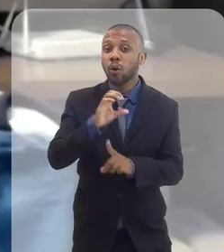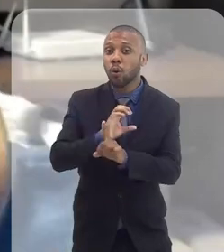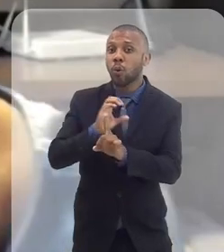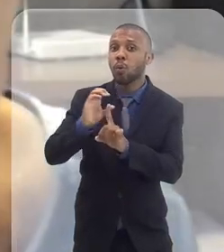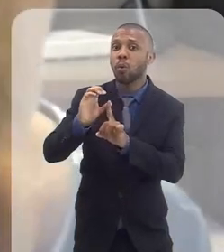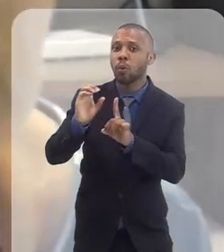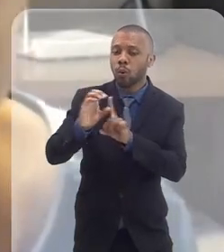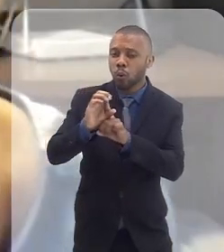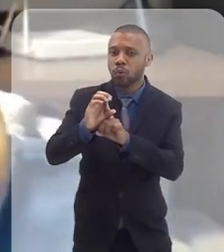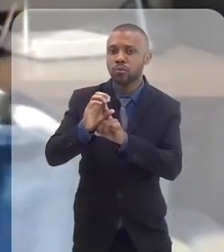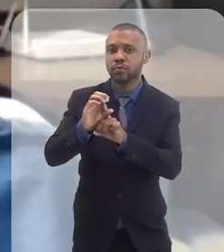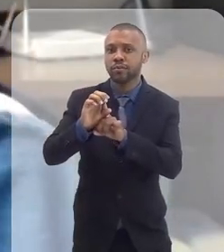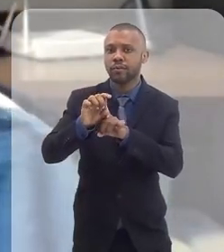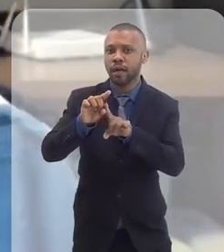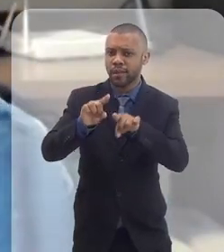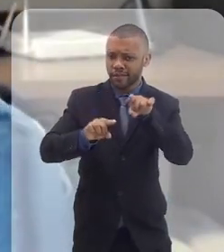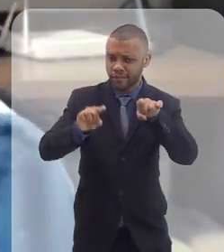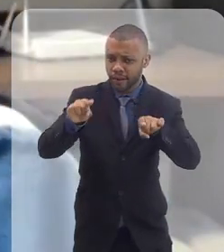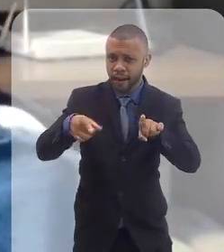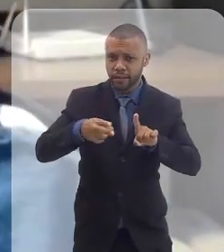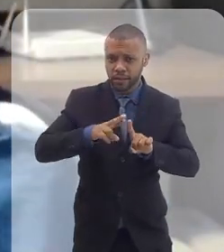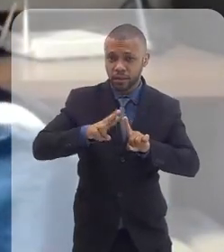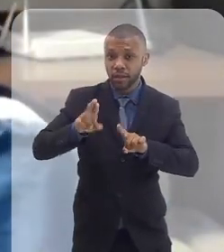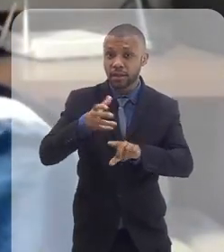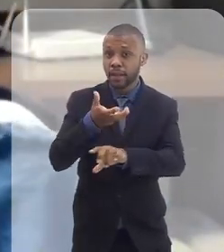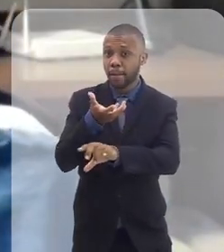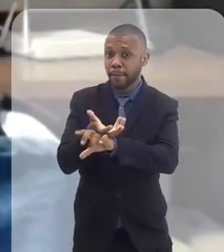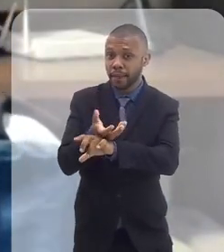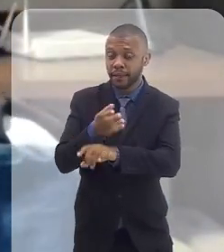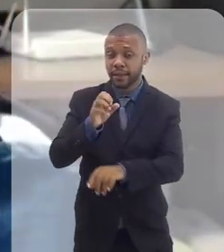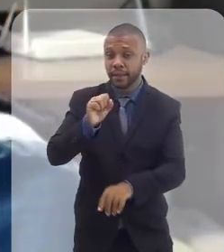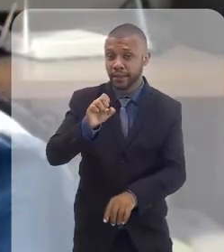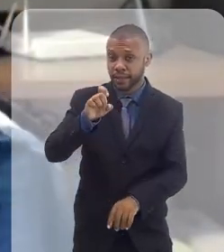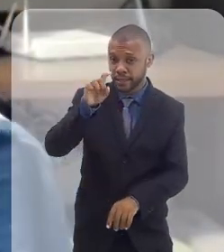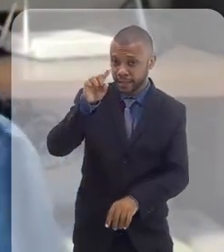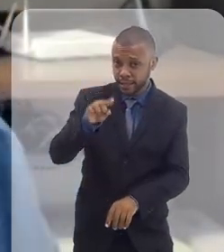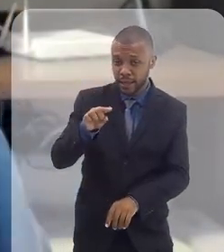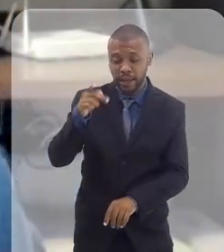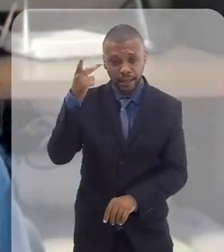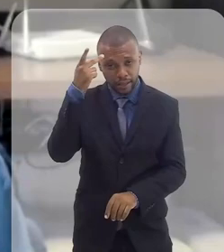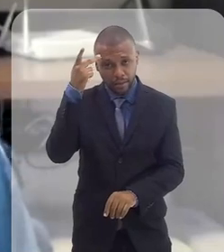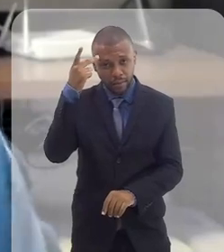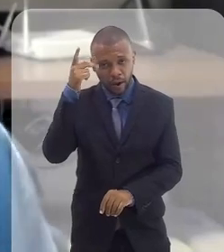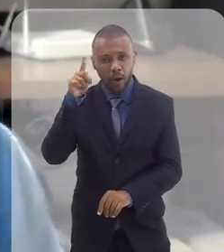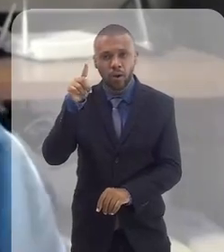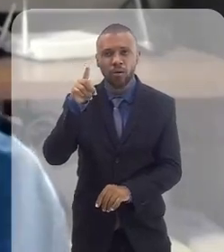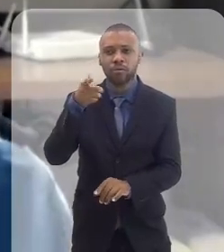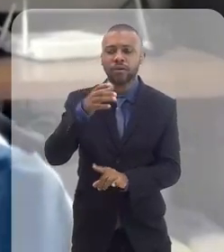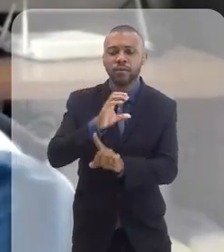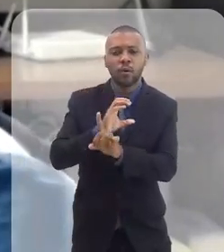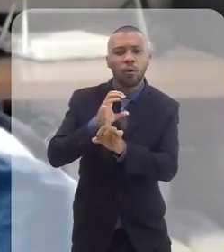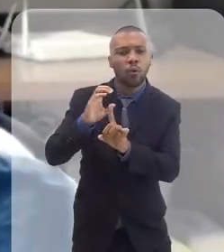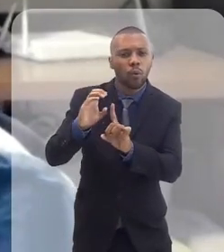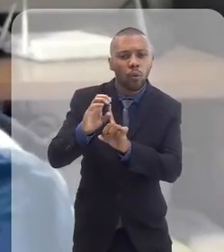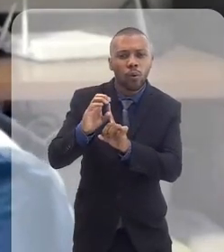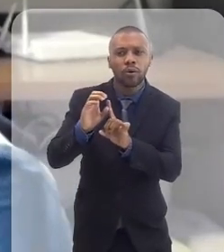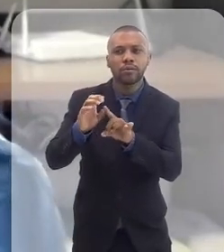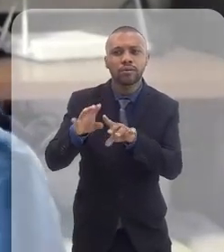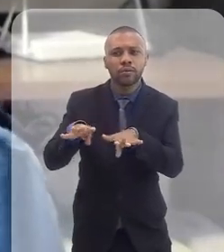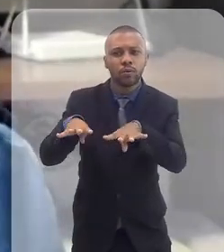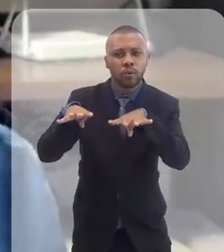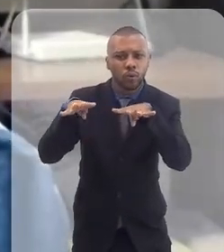o culto ecumênico que foi feito na Praça da Sé com o